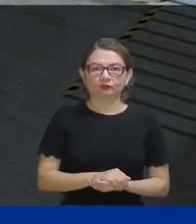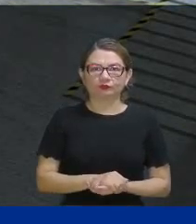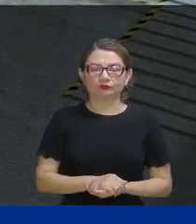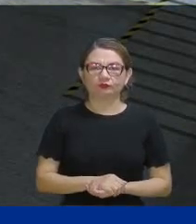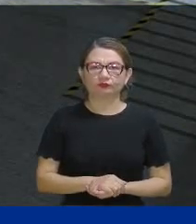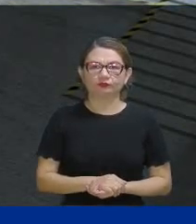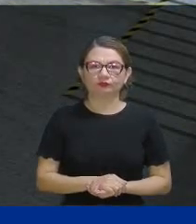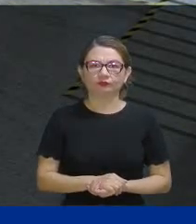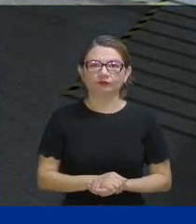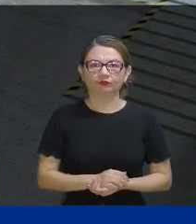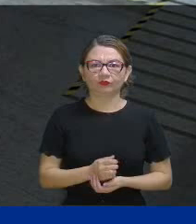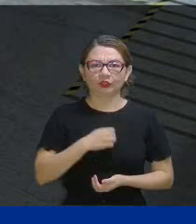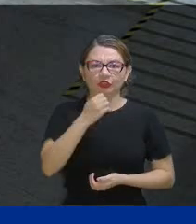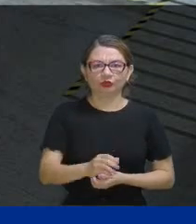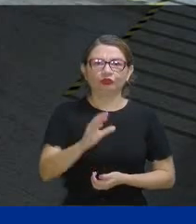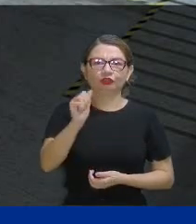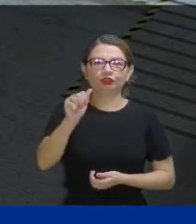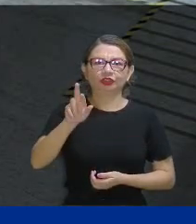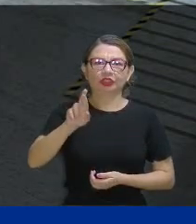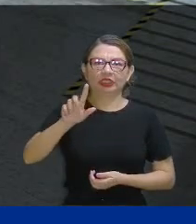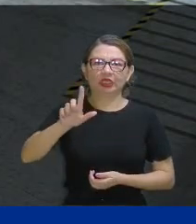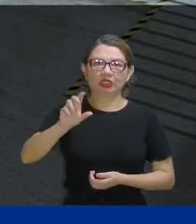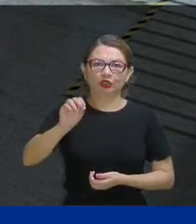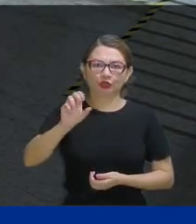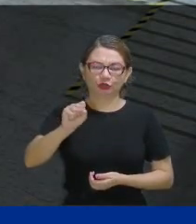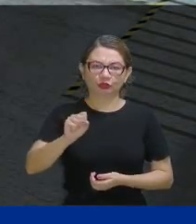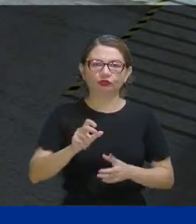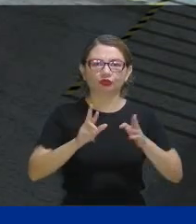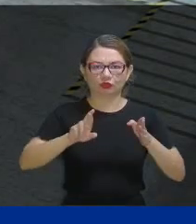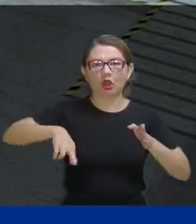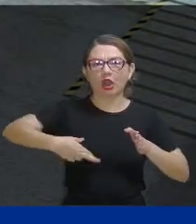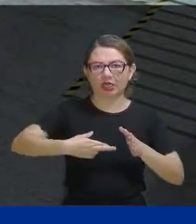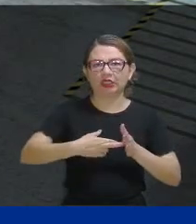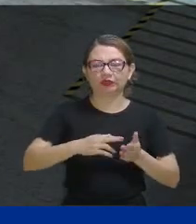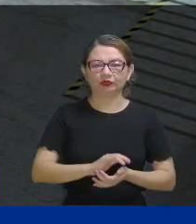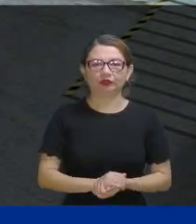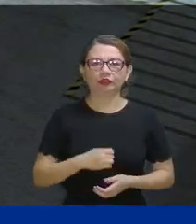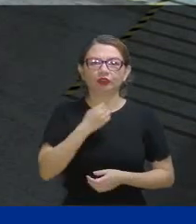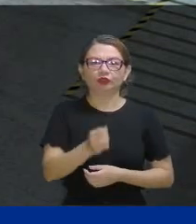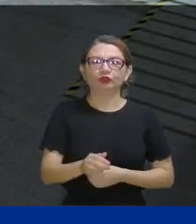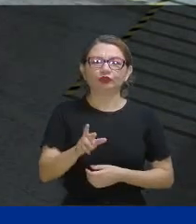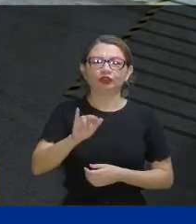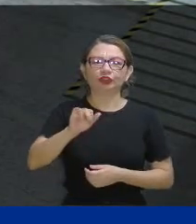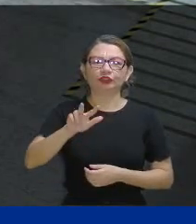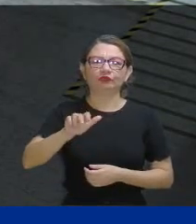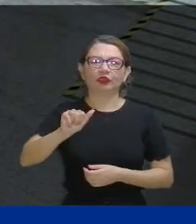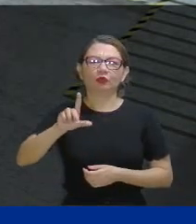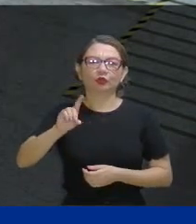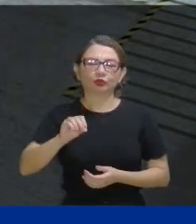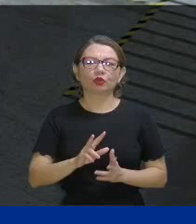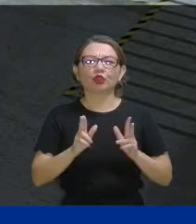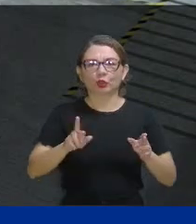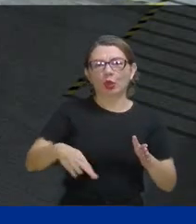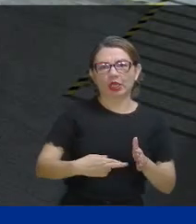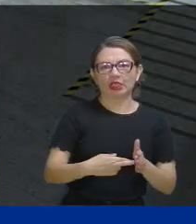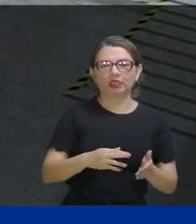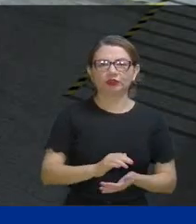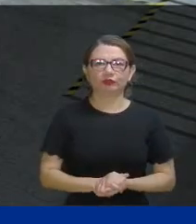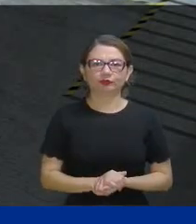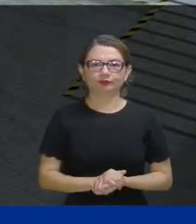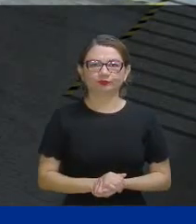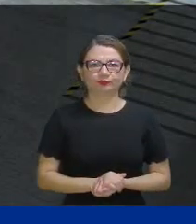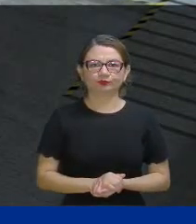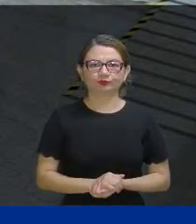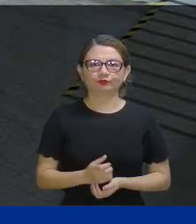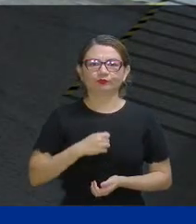Imagem ampla do Como plenário. vota o juiz Carlos Fernando, Acompanho o relator, excelência. juiz Rivaldo Valente, Acompanho a relatora, senhor